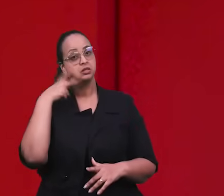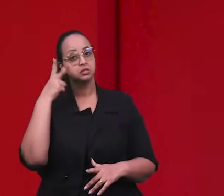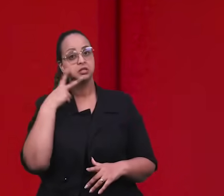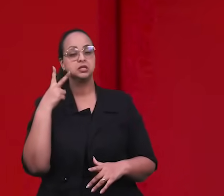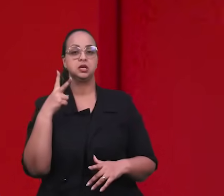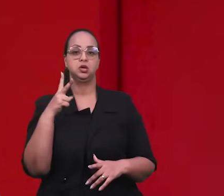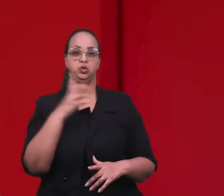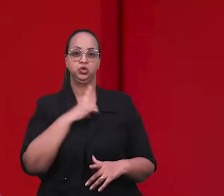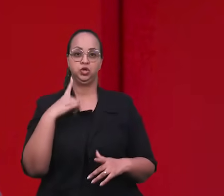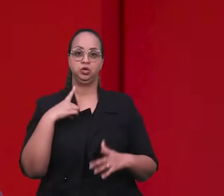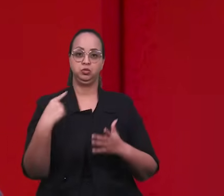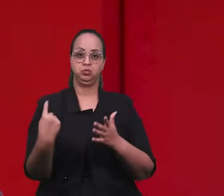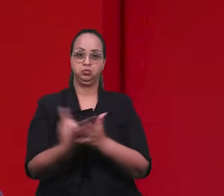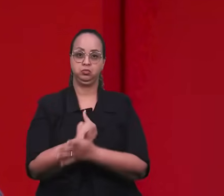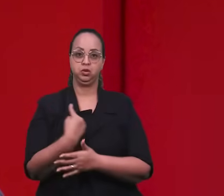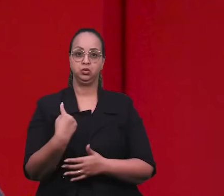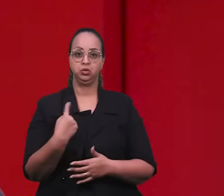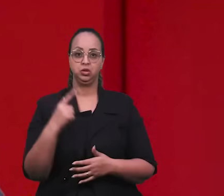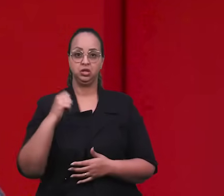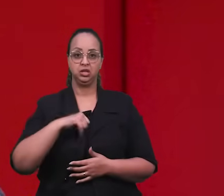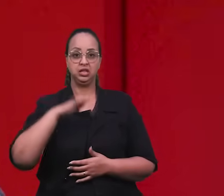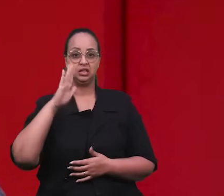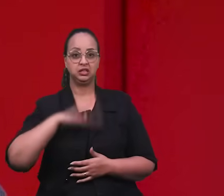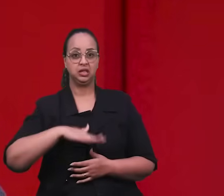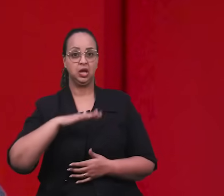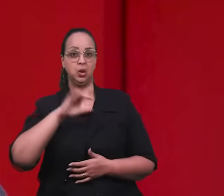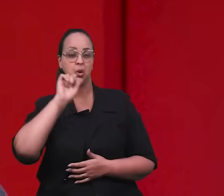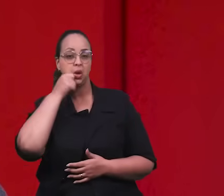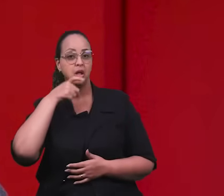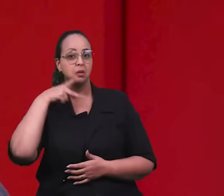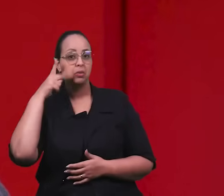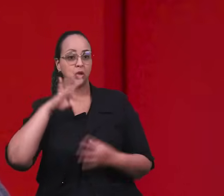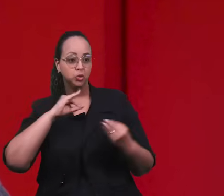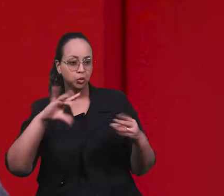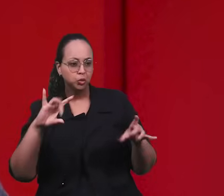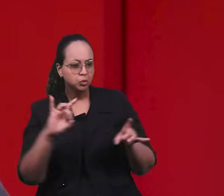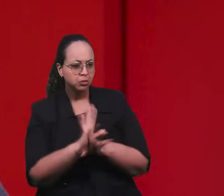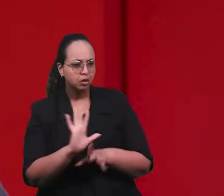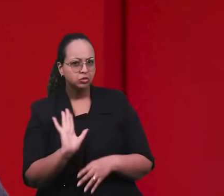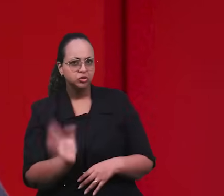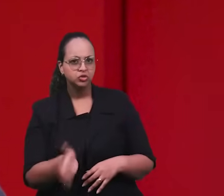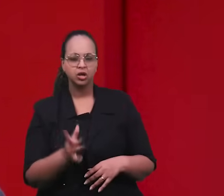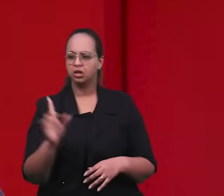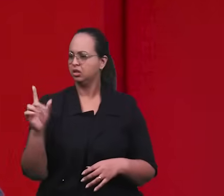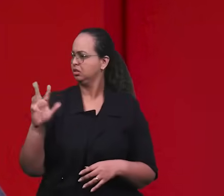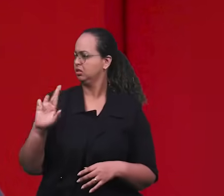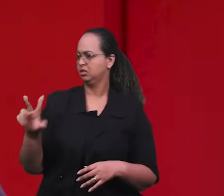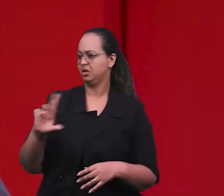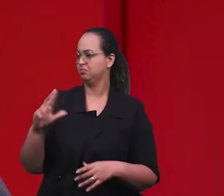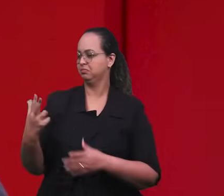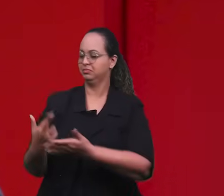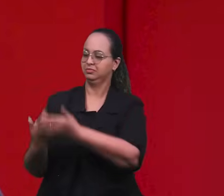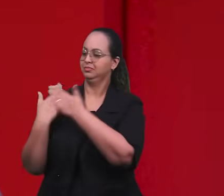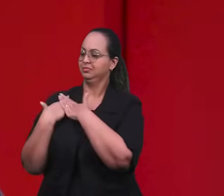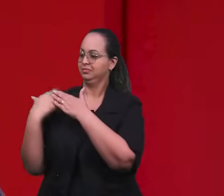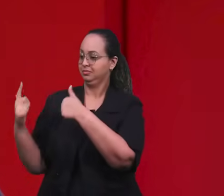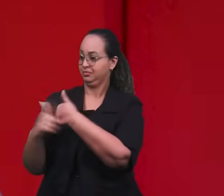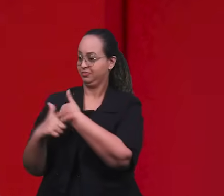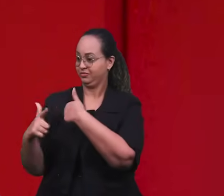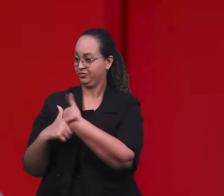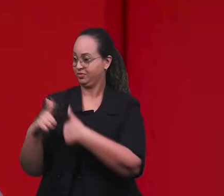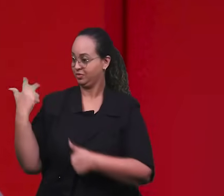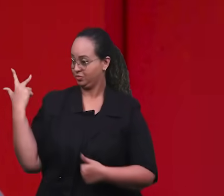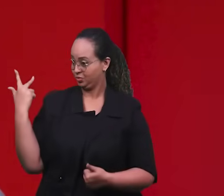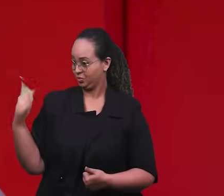até me procurou, falou: pastor, os elementos estão tudo certo já? Eu falei assim: não, isso aí é uma função sua, né? Você deve olhar isso